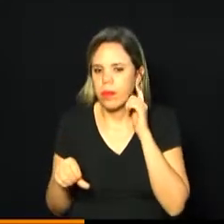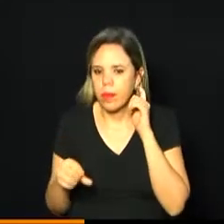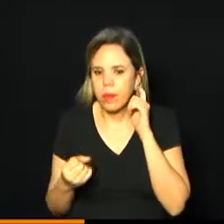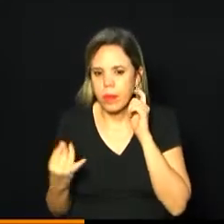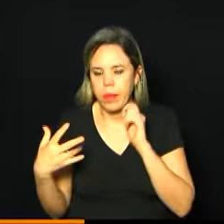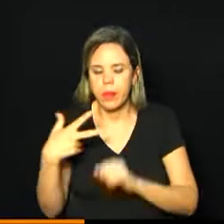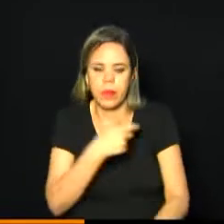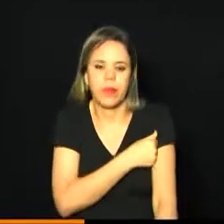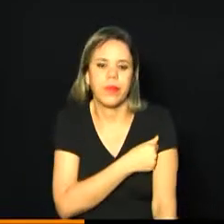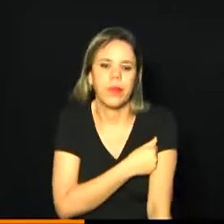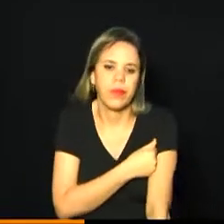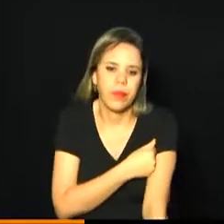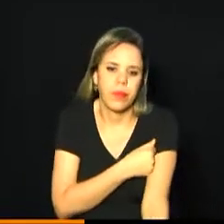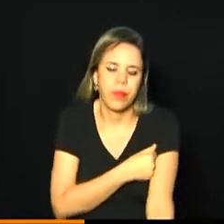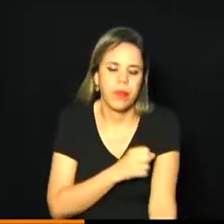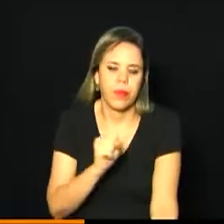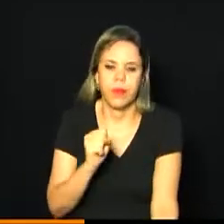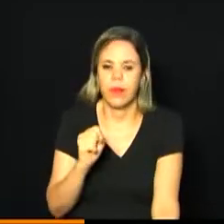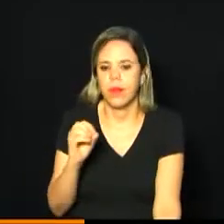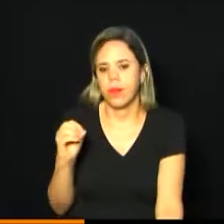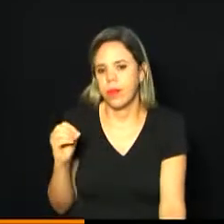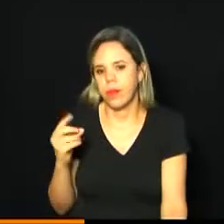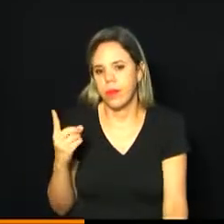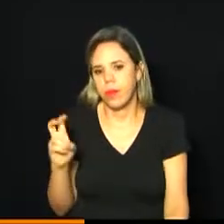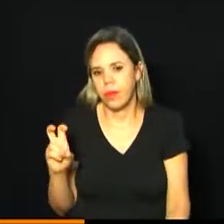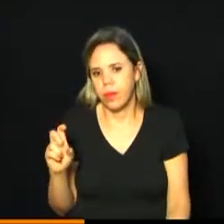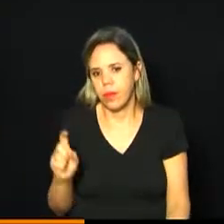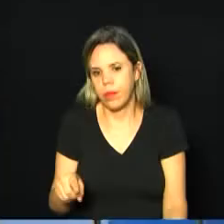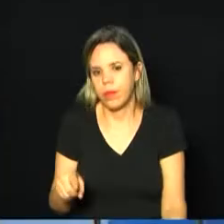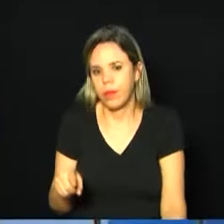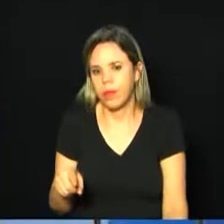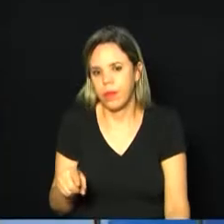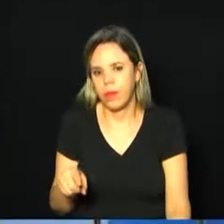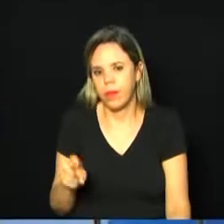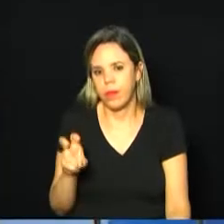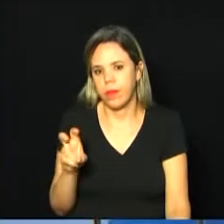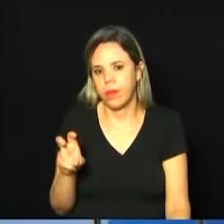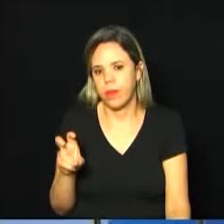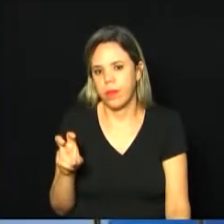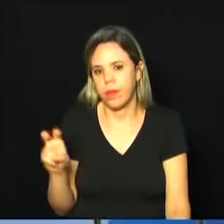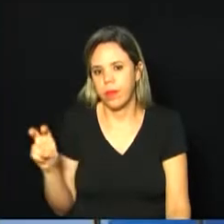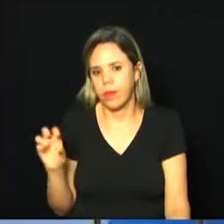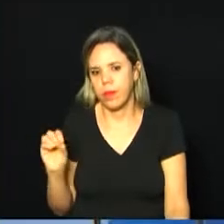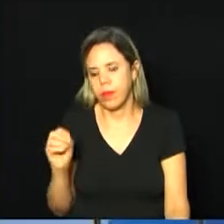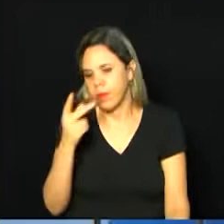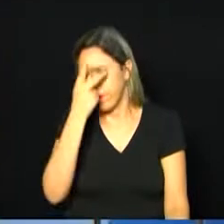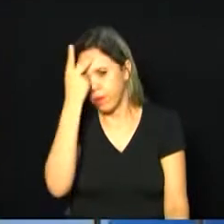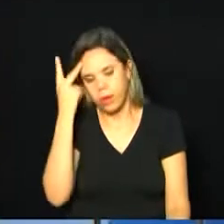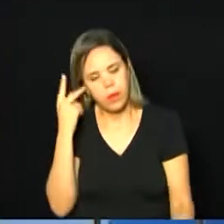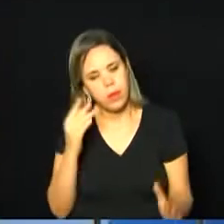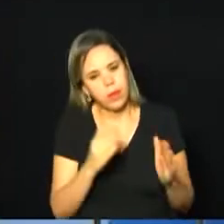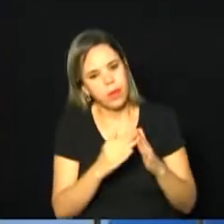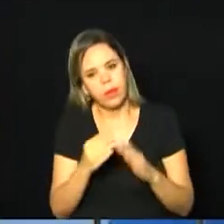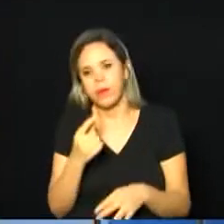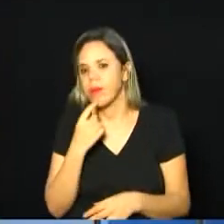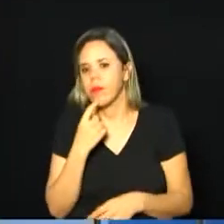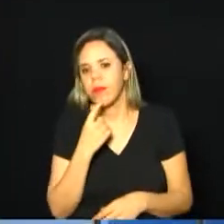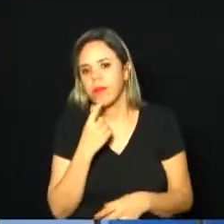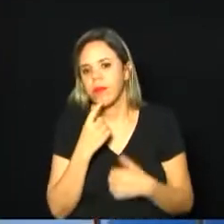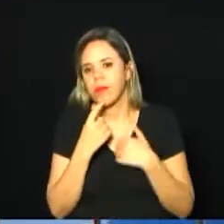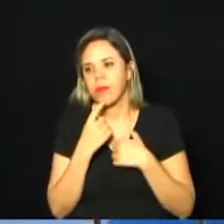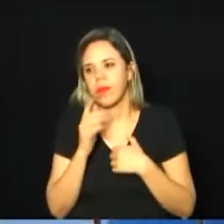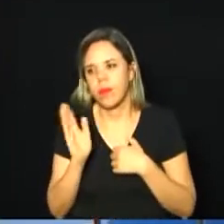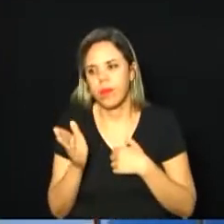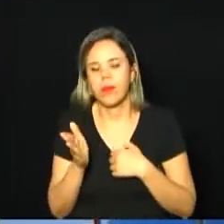doses aplicadas 815 1550 pessoas moradoras em Campinas